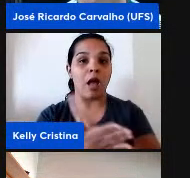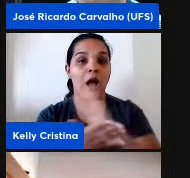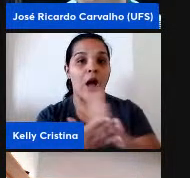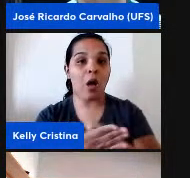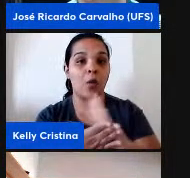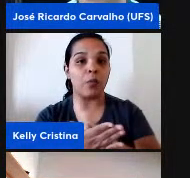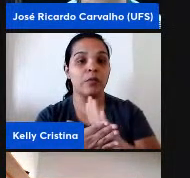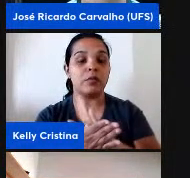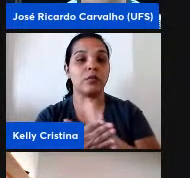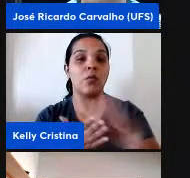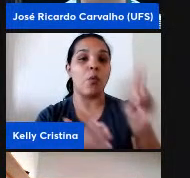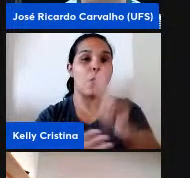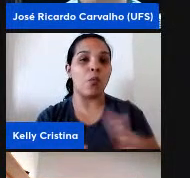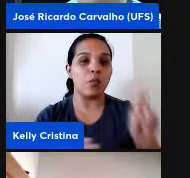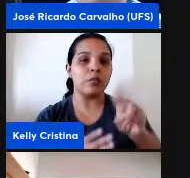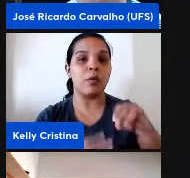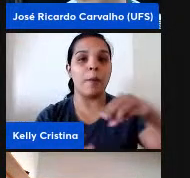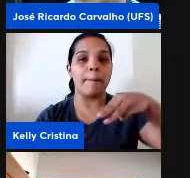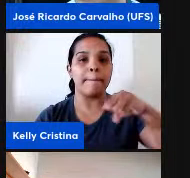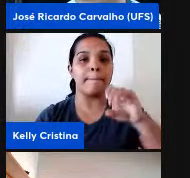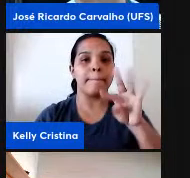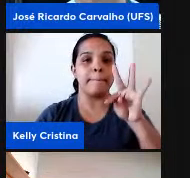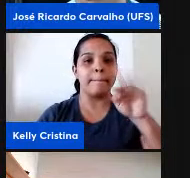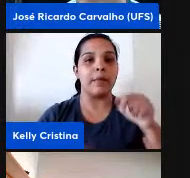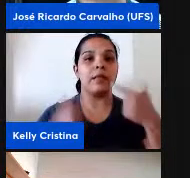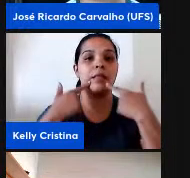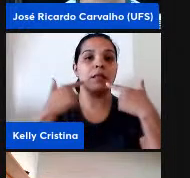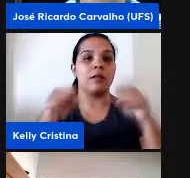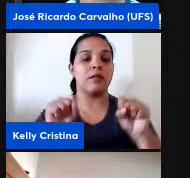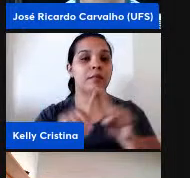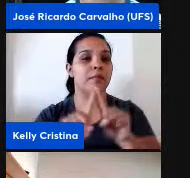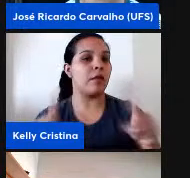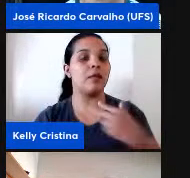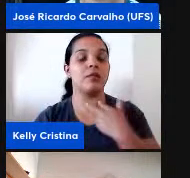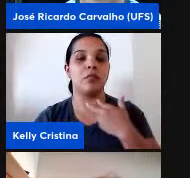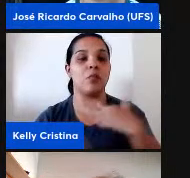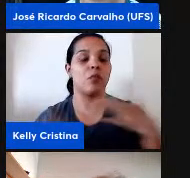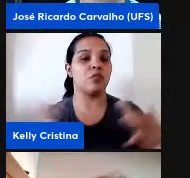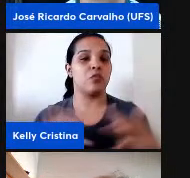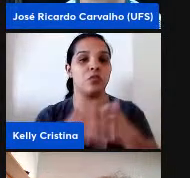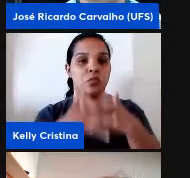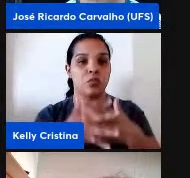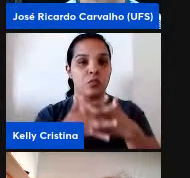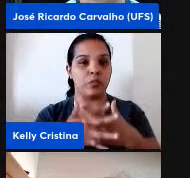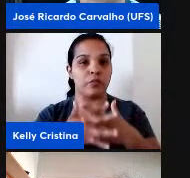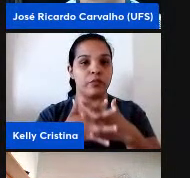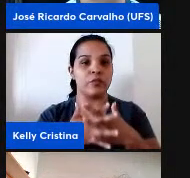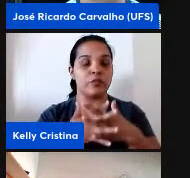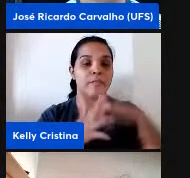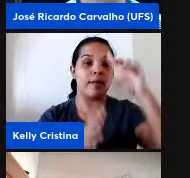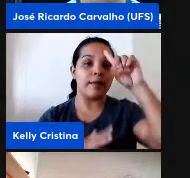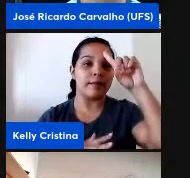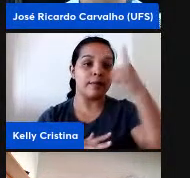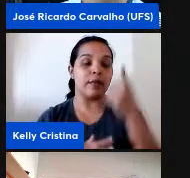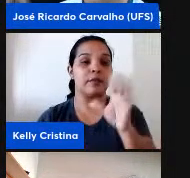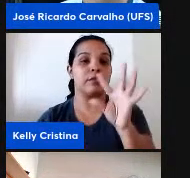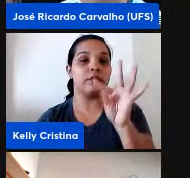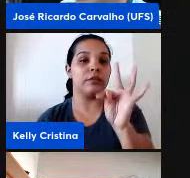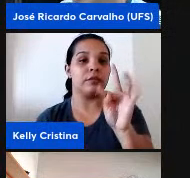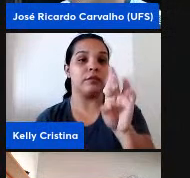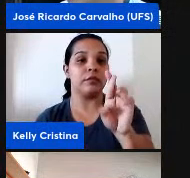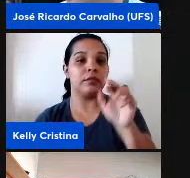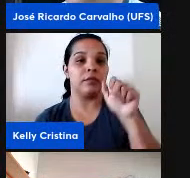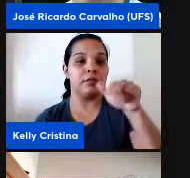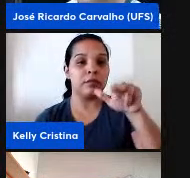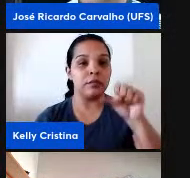como metalinguística. Tá? Mas a gente não pode confundir essa ideia de translinguística, e justamente